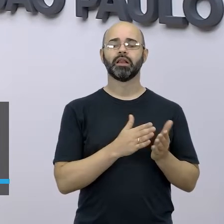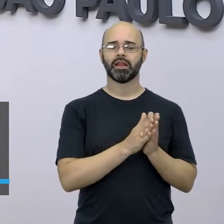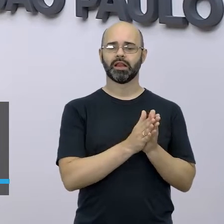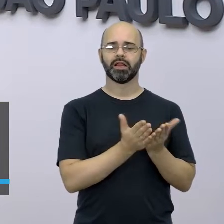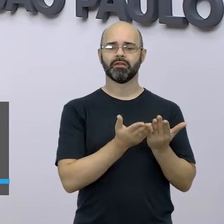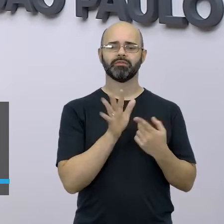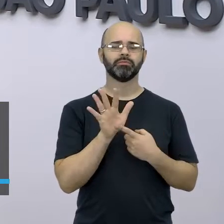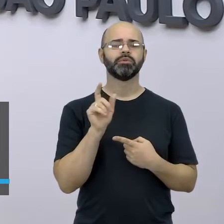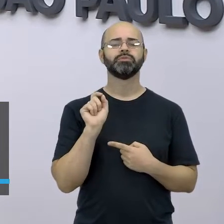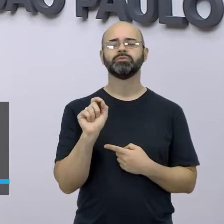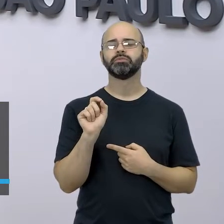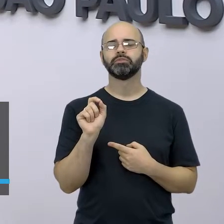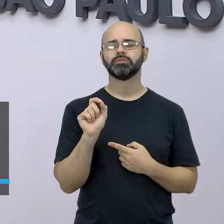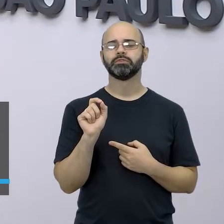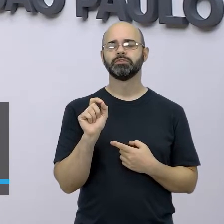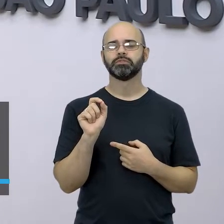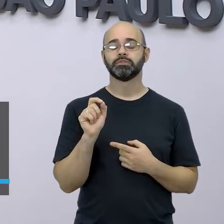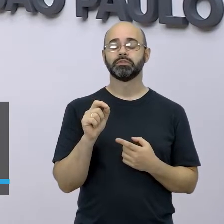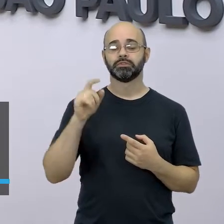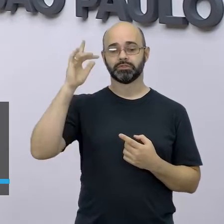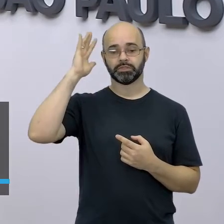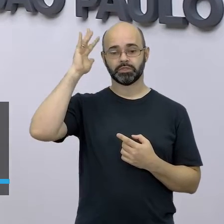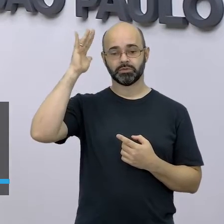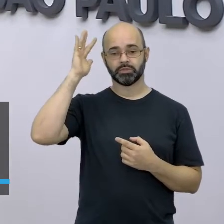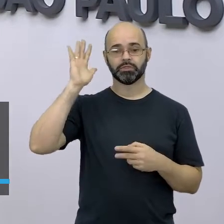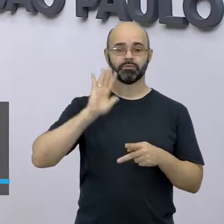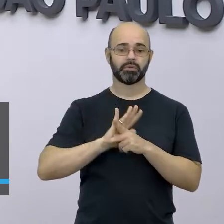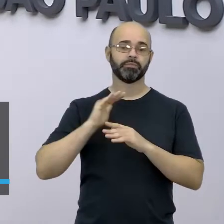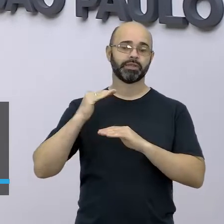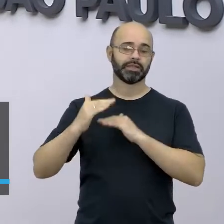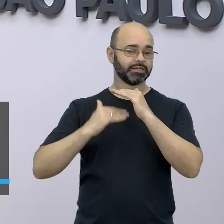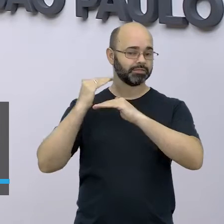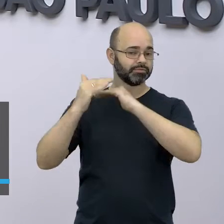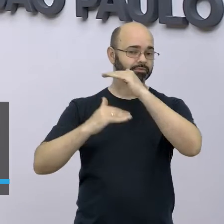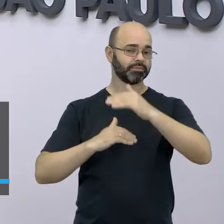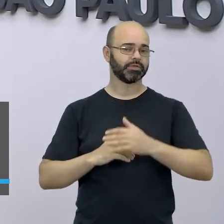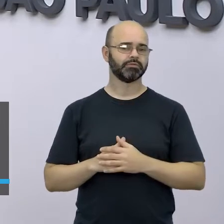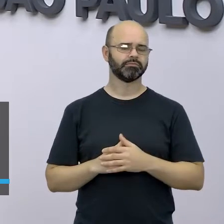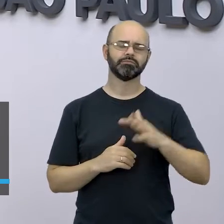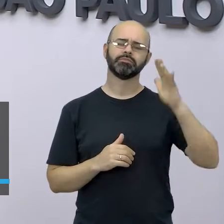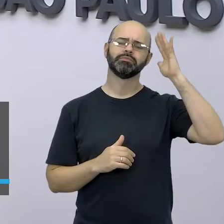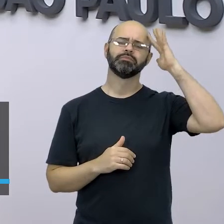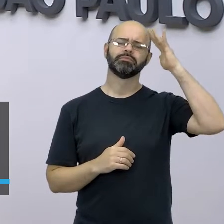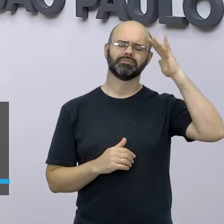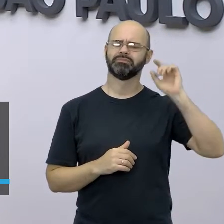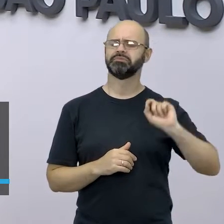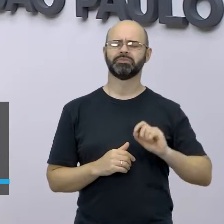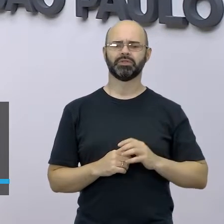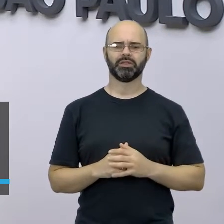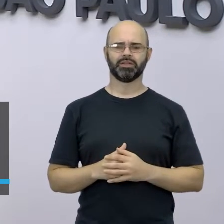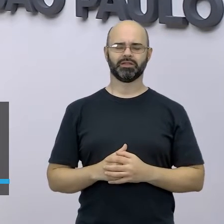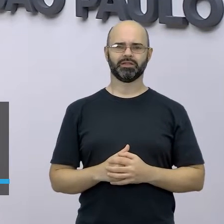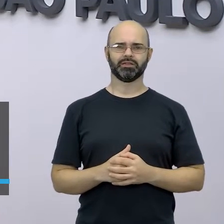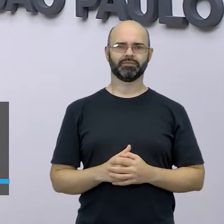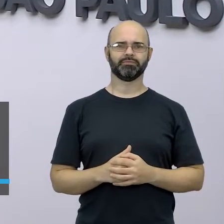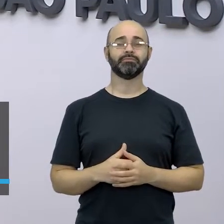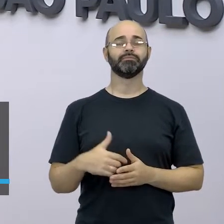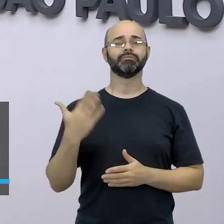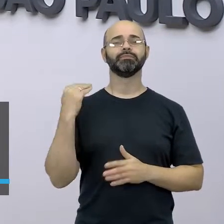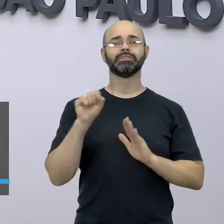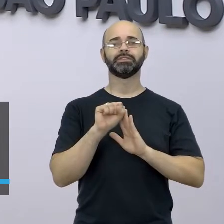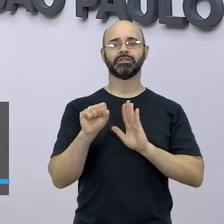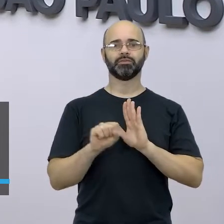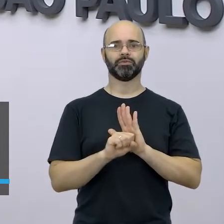das teorias do desenvolvimento. O que são essas teorias? Essas teorias elas surgem a partir do